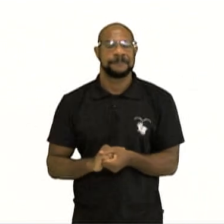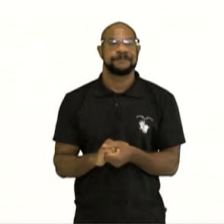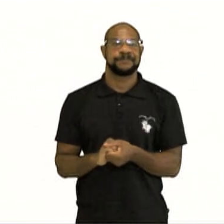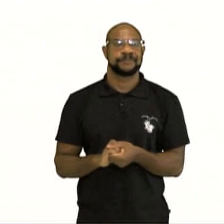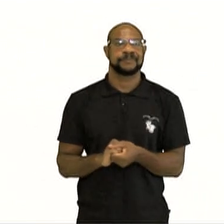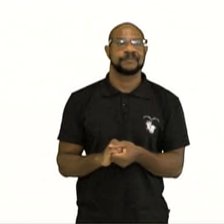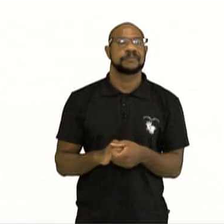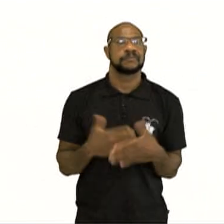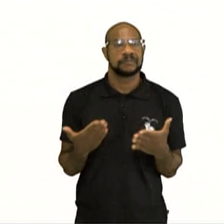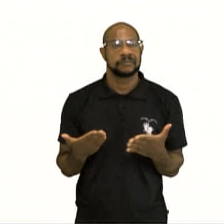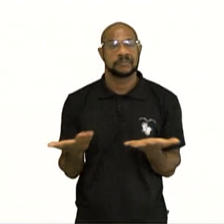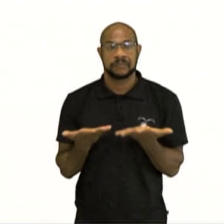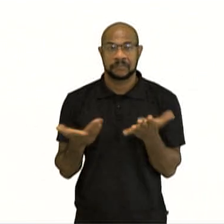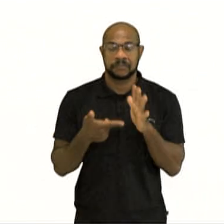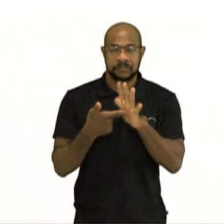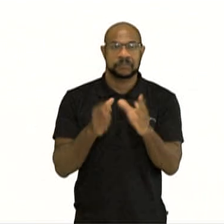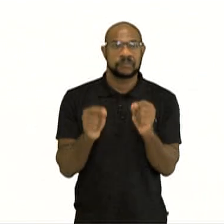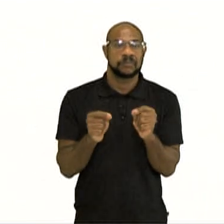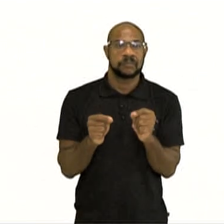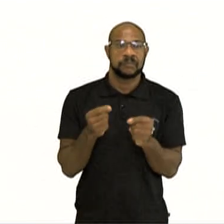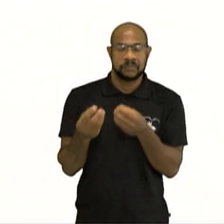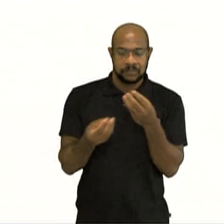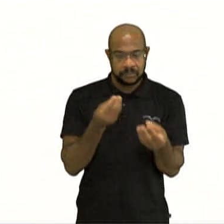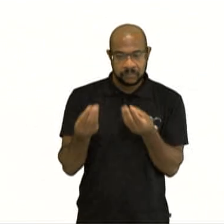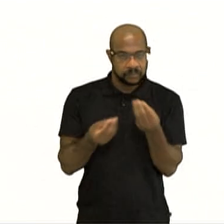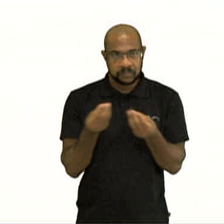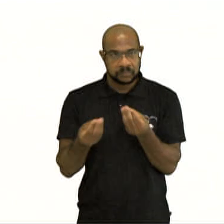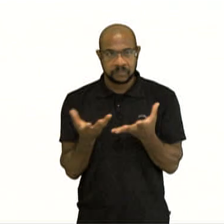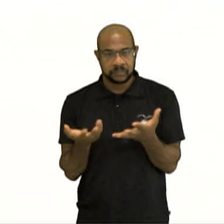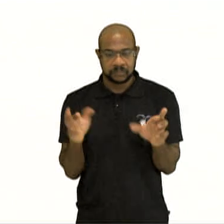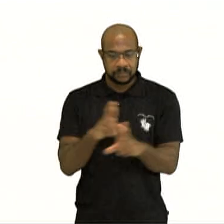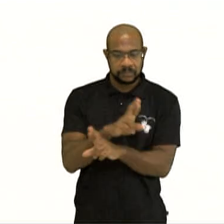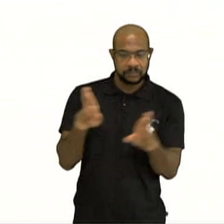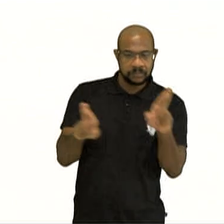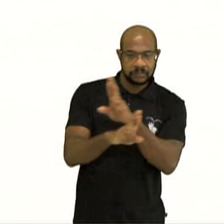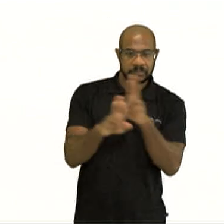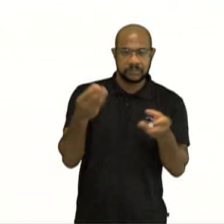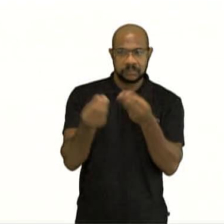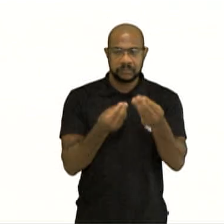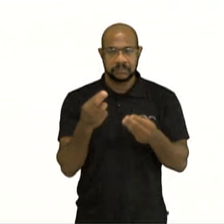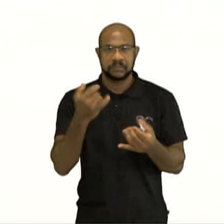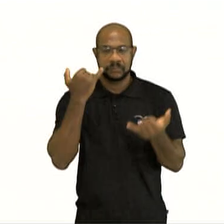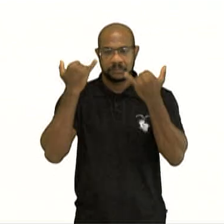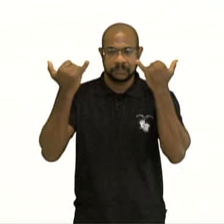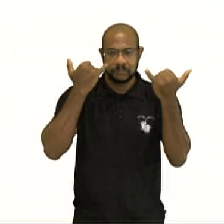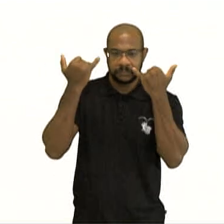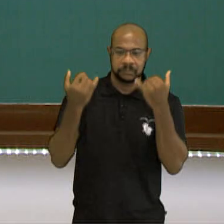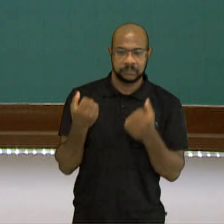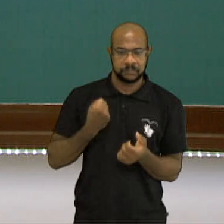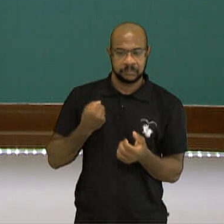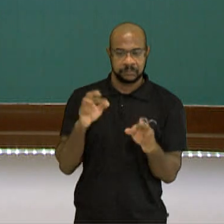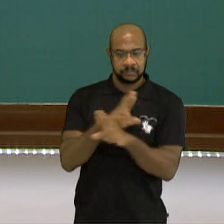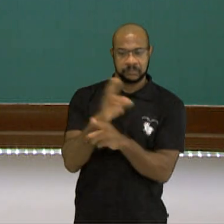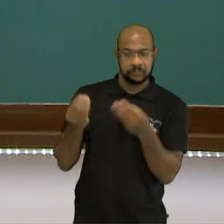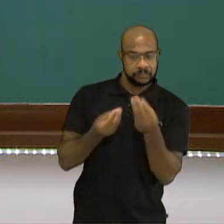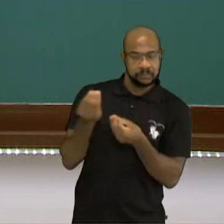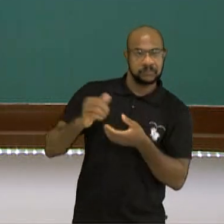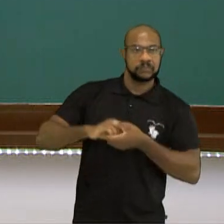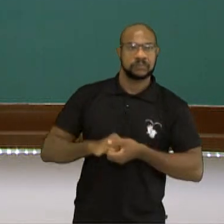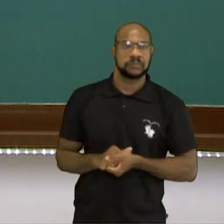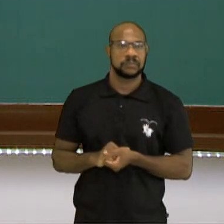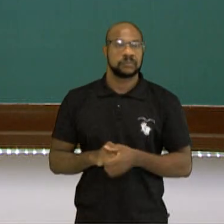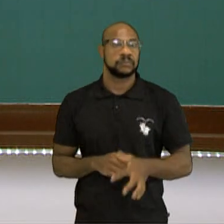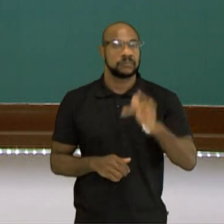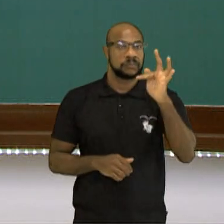B. E vou considerar então a função, como é que os carros vão se relacionar com essas informações numéricas. Definindo então que f